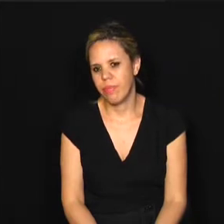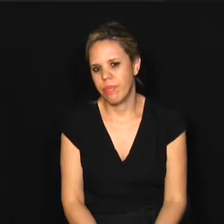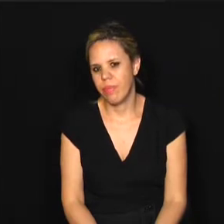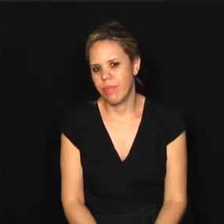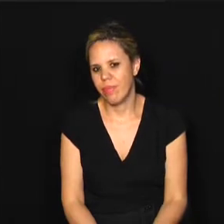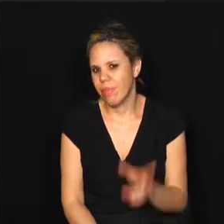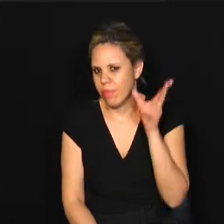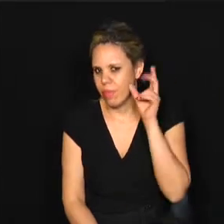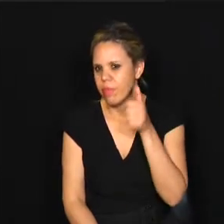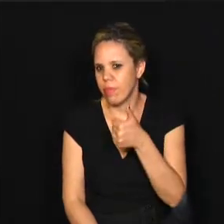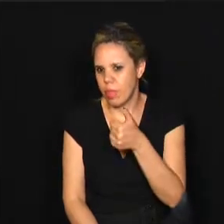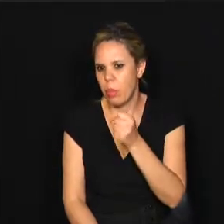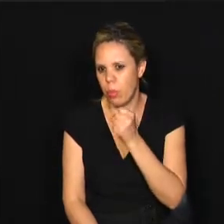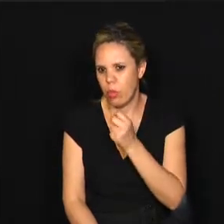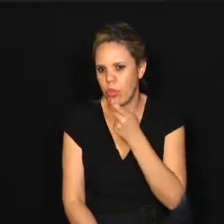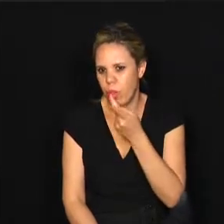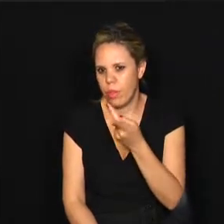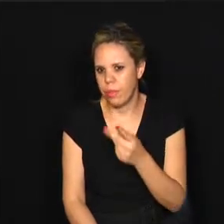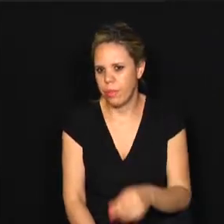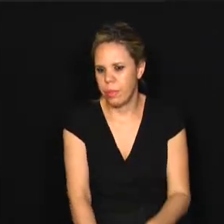ouvindo a senhora. Pode falar.